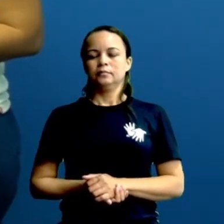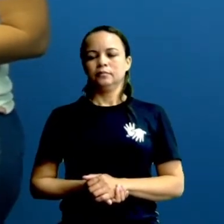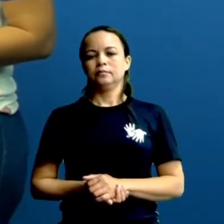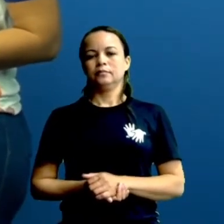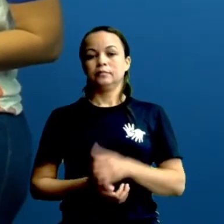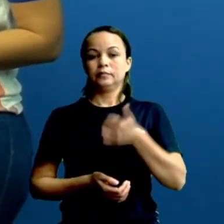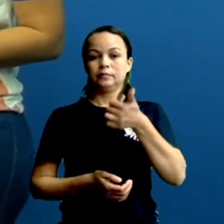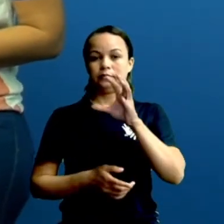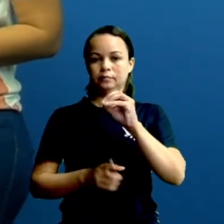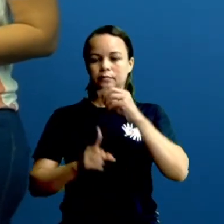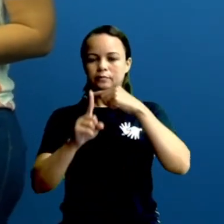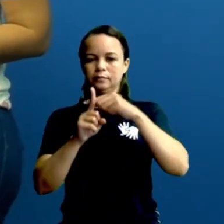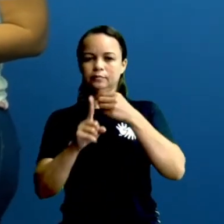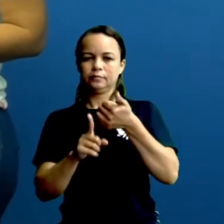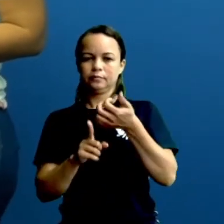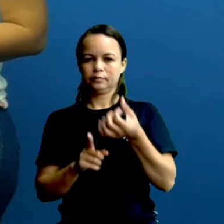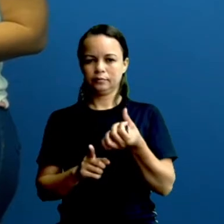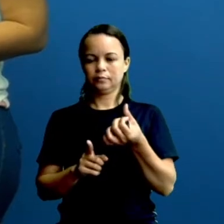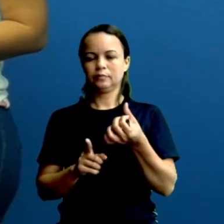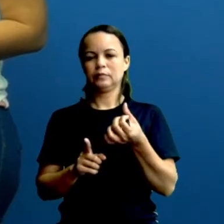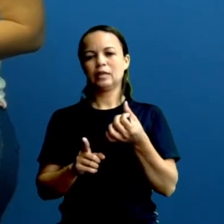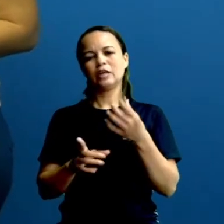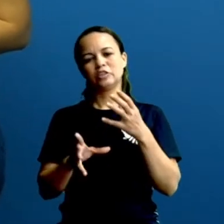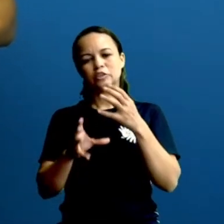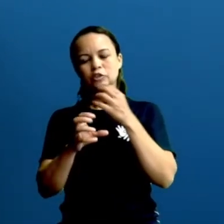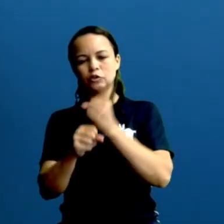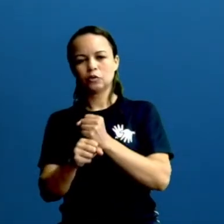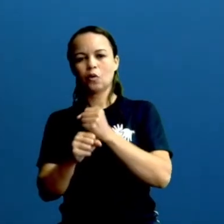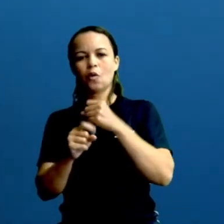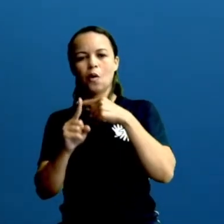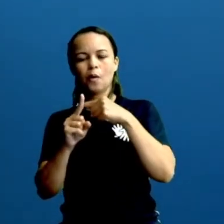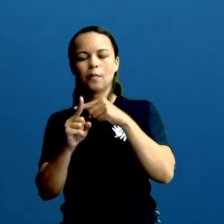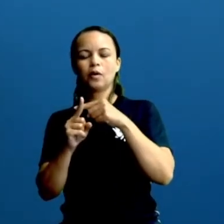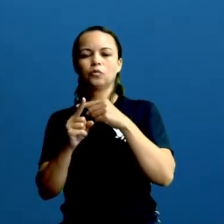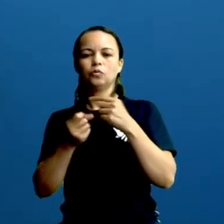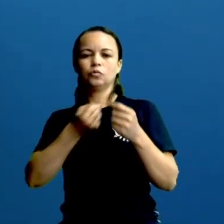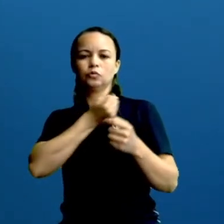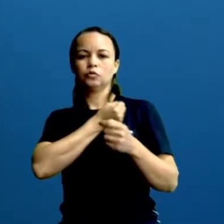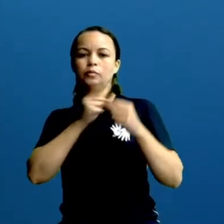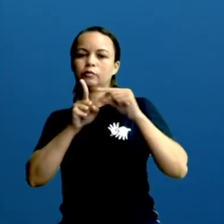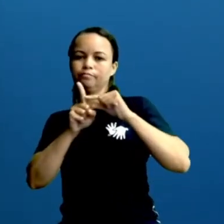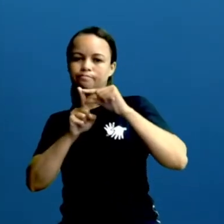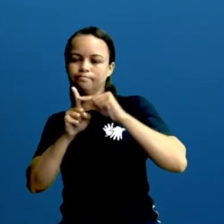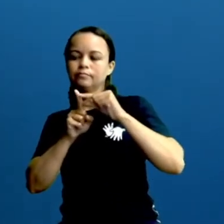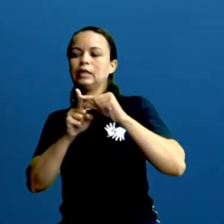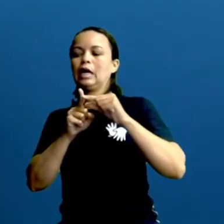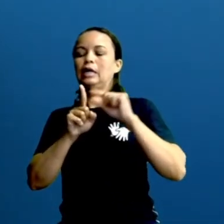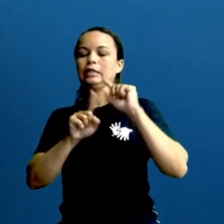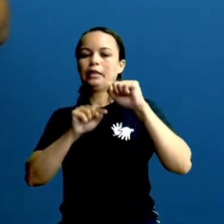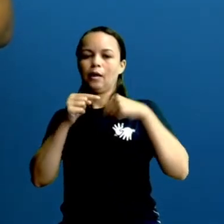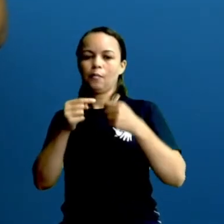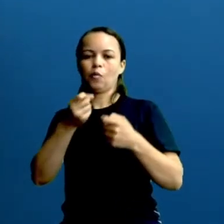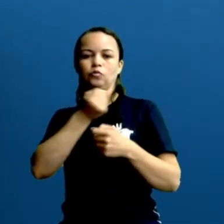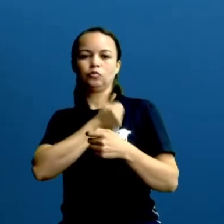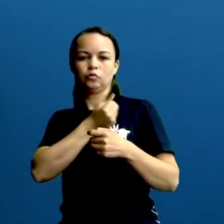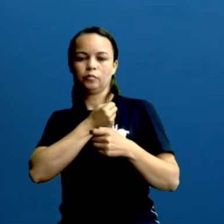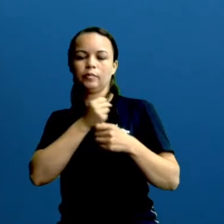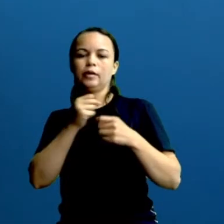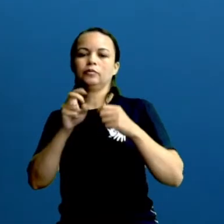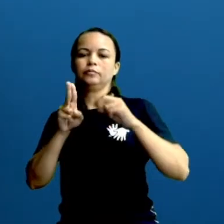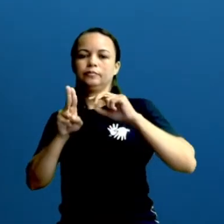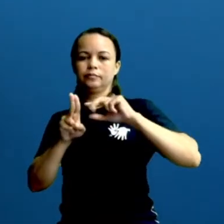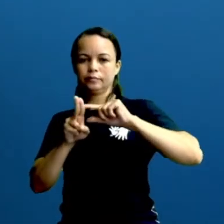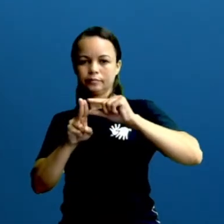mais 16. Então, primeiro a gente soma os números da unidade, depois a gente soma os números da dezena. Quanto